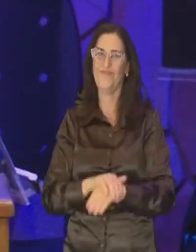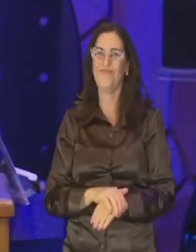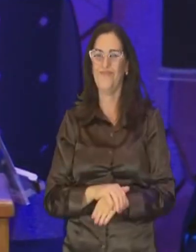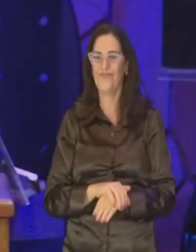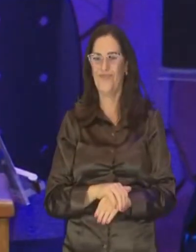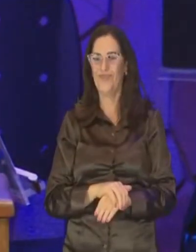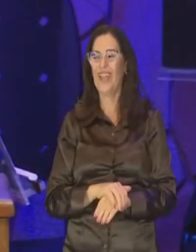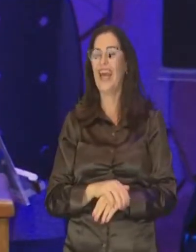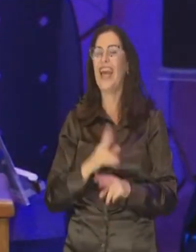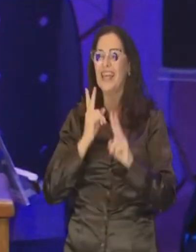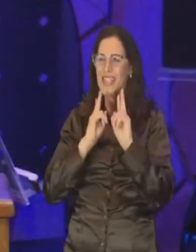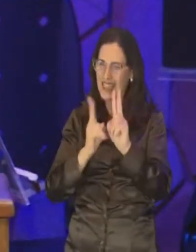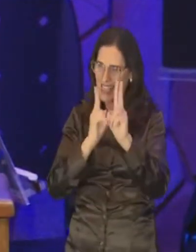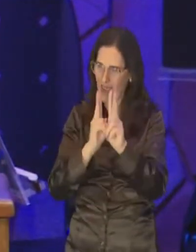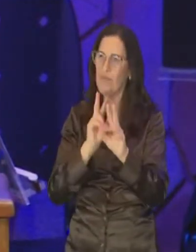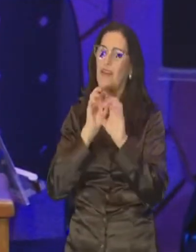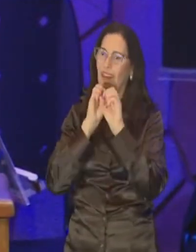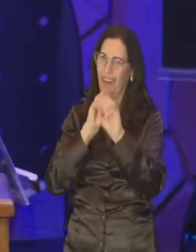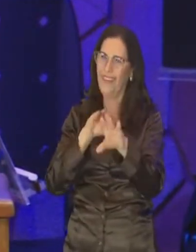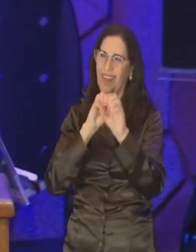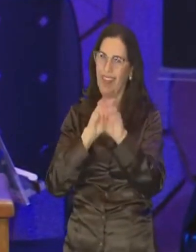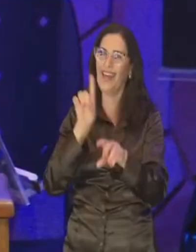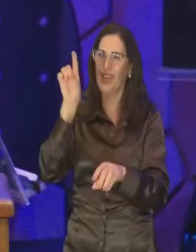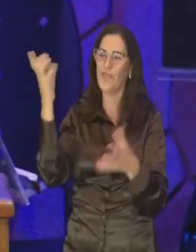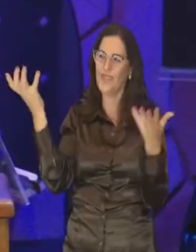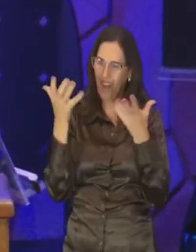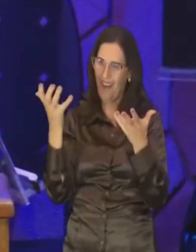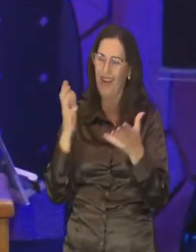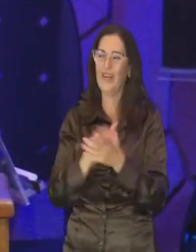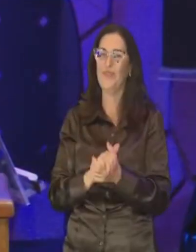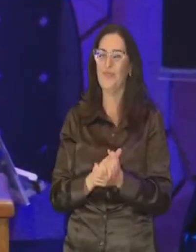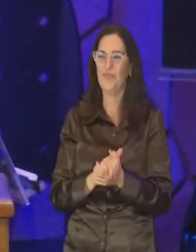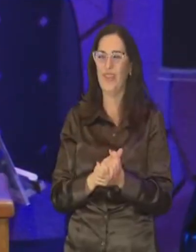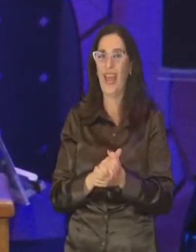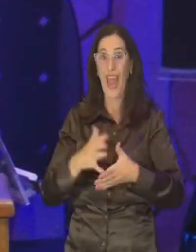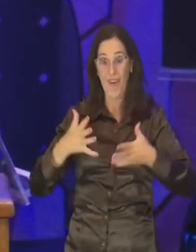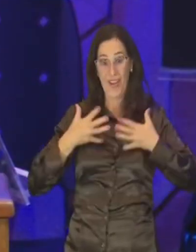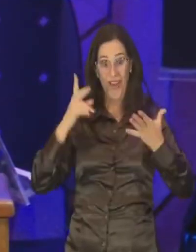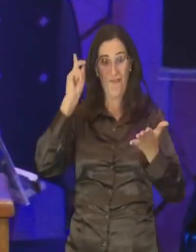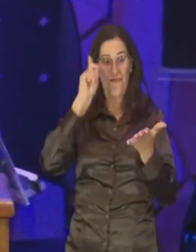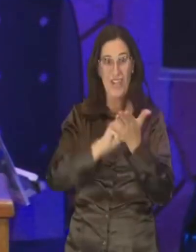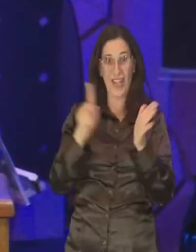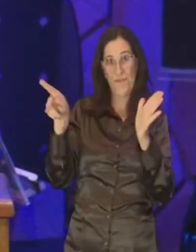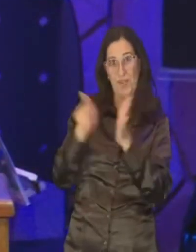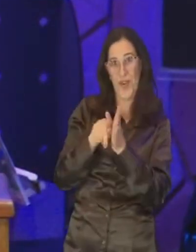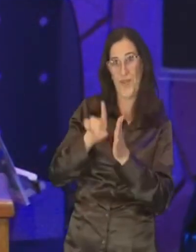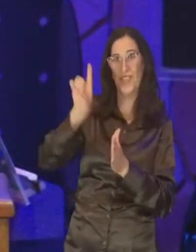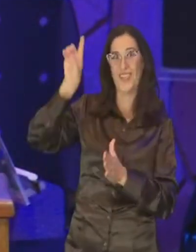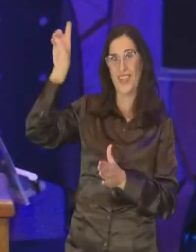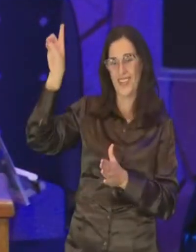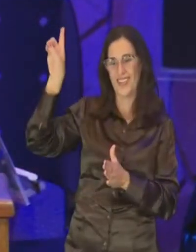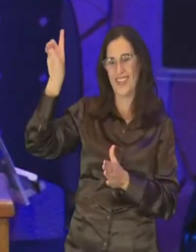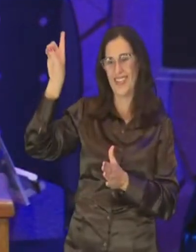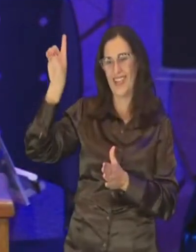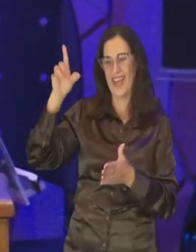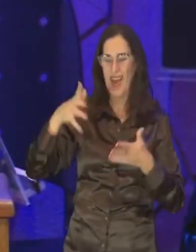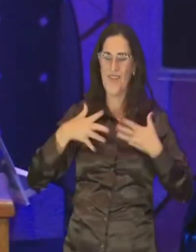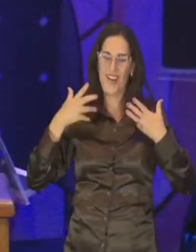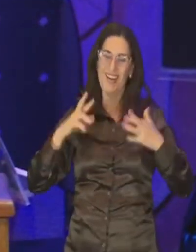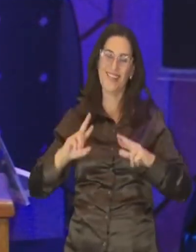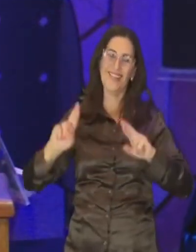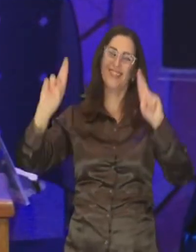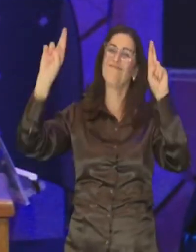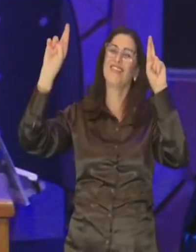Ele sempre quer nos ensinar. A verdadeira alegria de Deus é uma alegria de esperança.